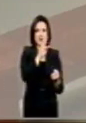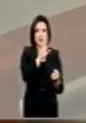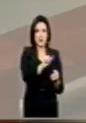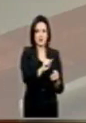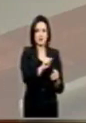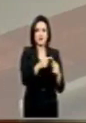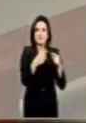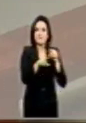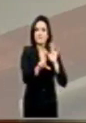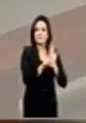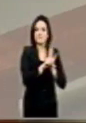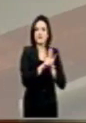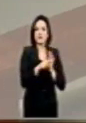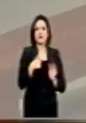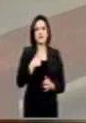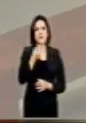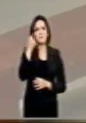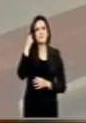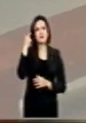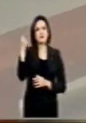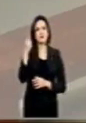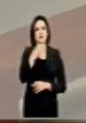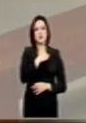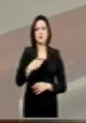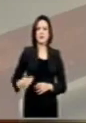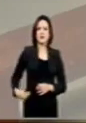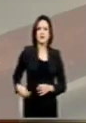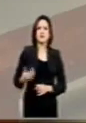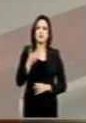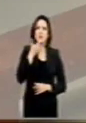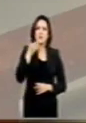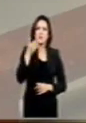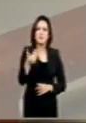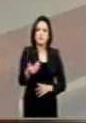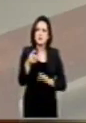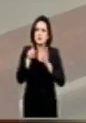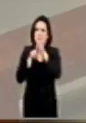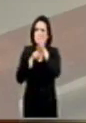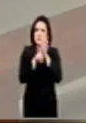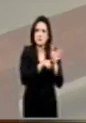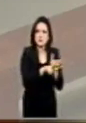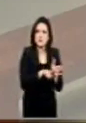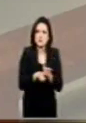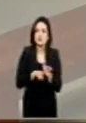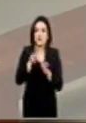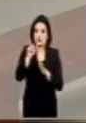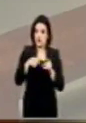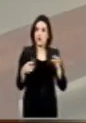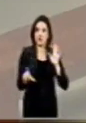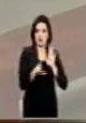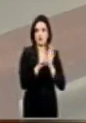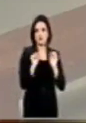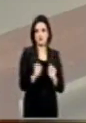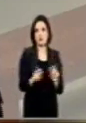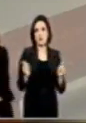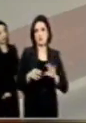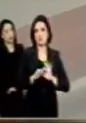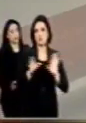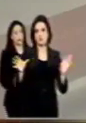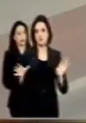Fico imaginando o ministro justamente solicitando essa varredura, que é um procedimento legal. O